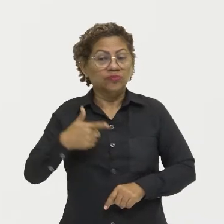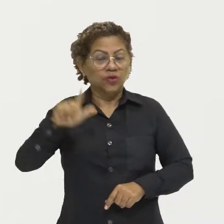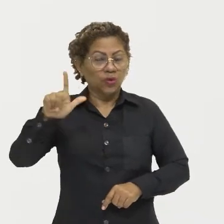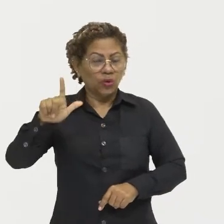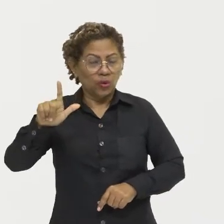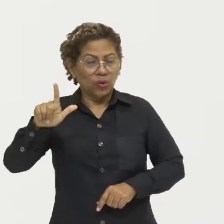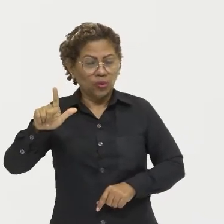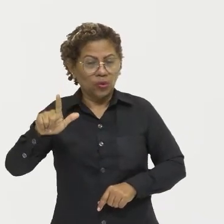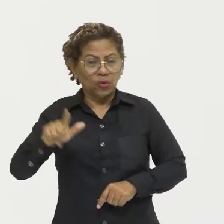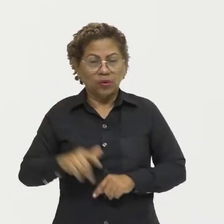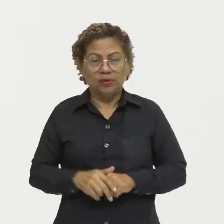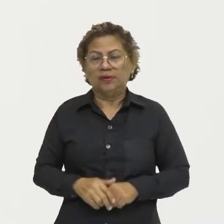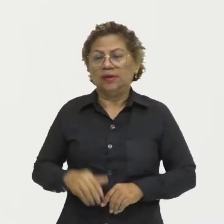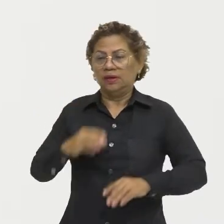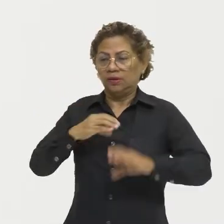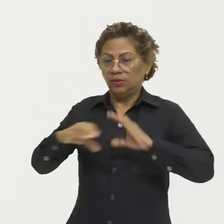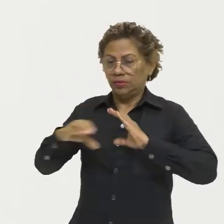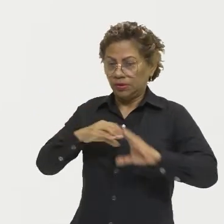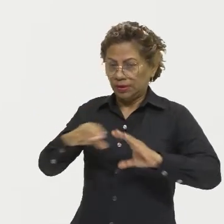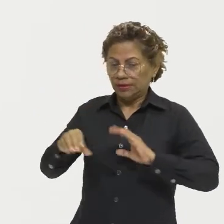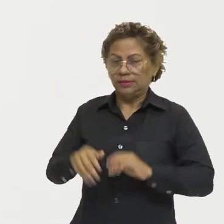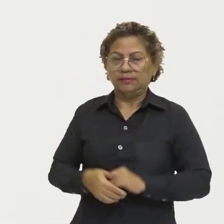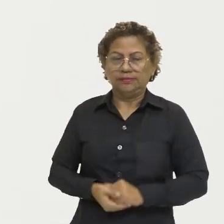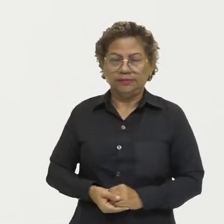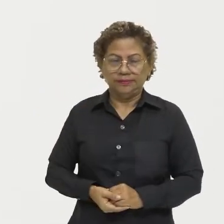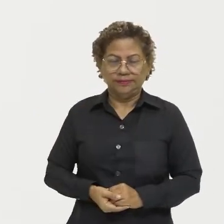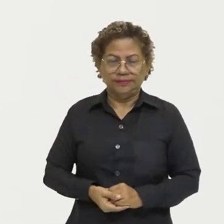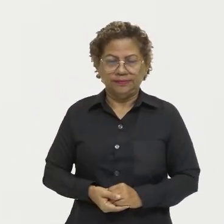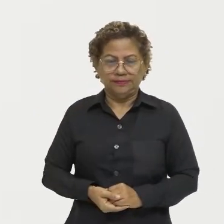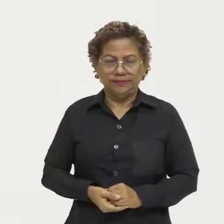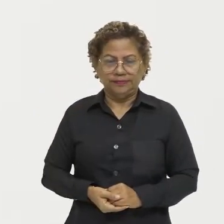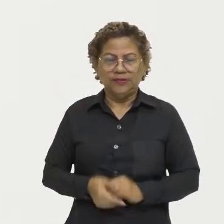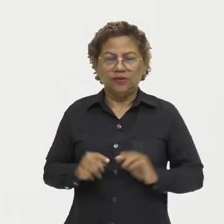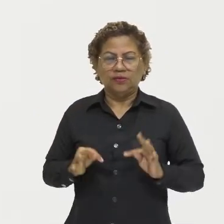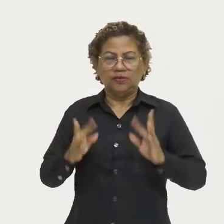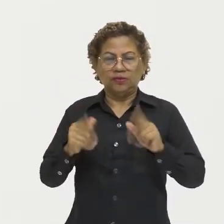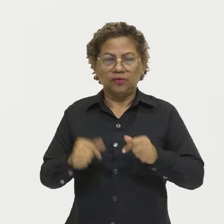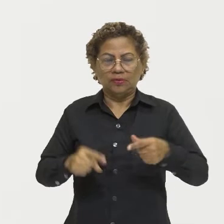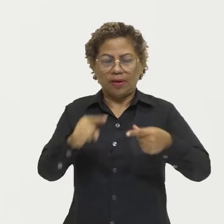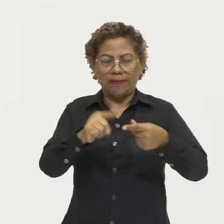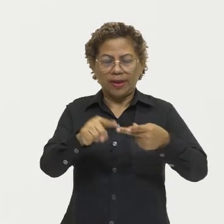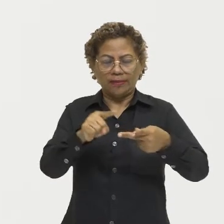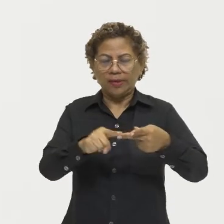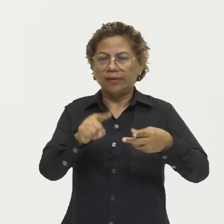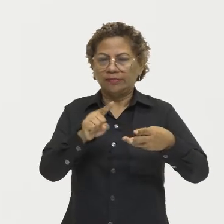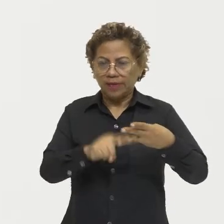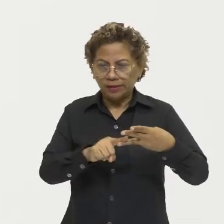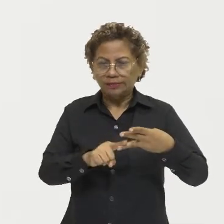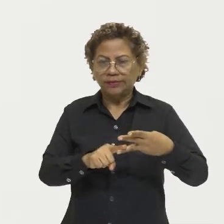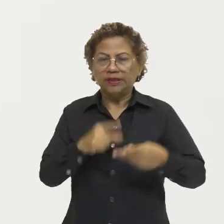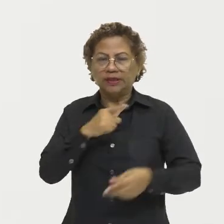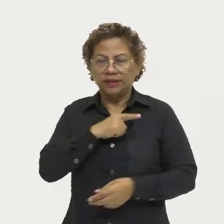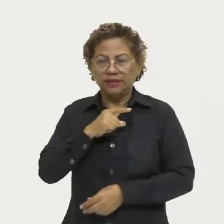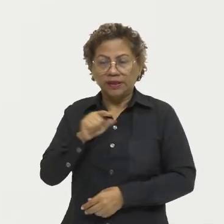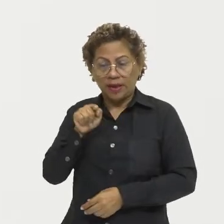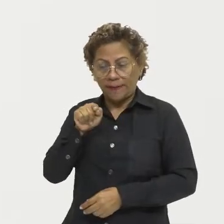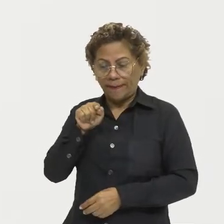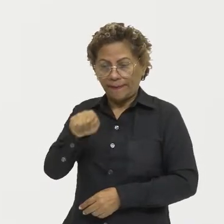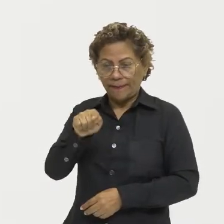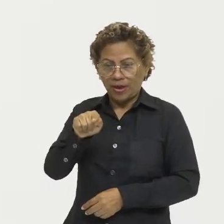essa função vai estar presente, né? Todos eles são marcados pelo uso de sinais de pontuação, né?